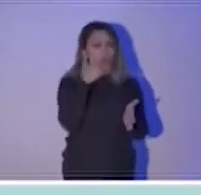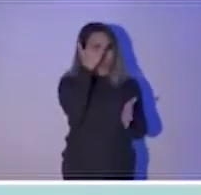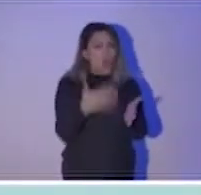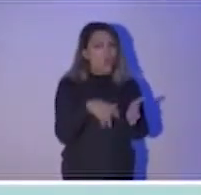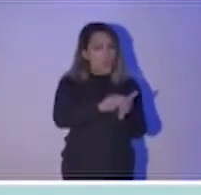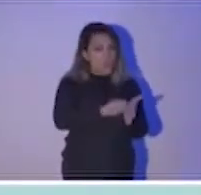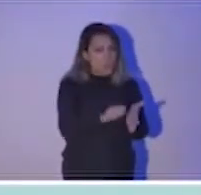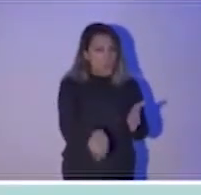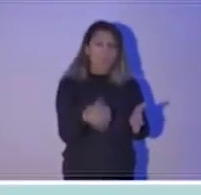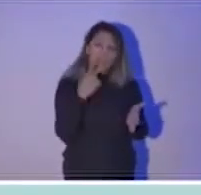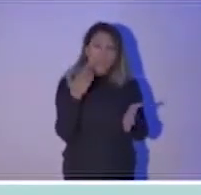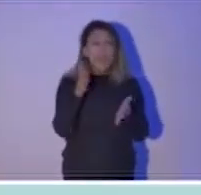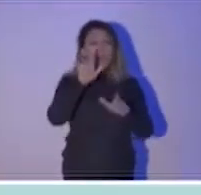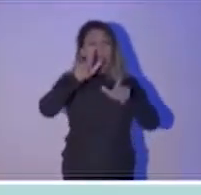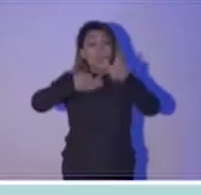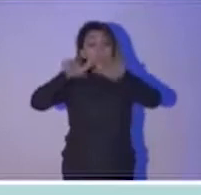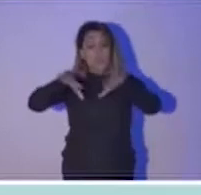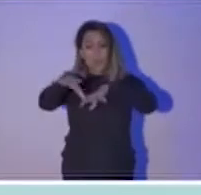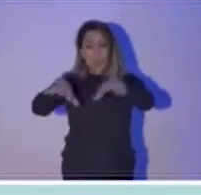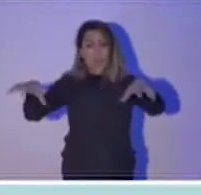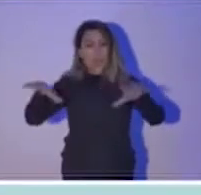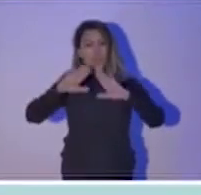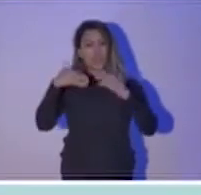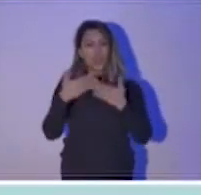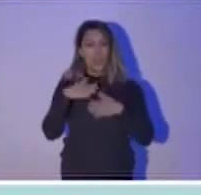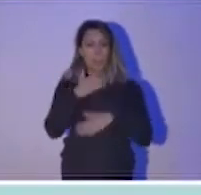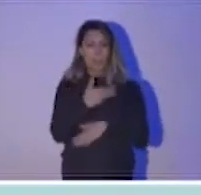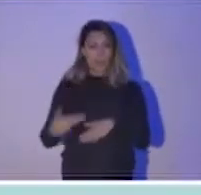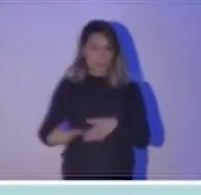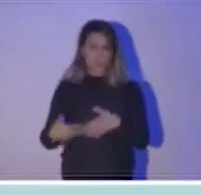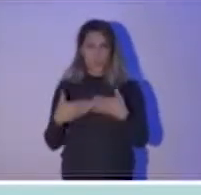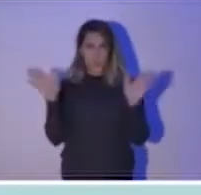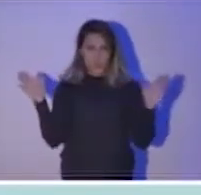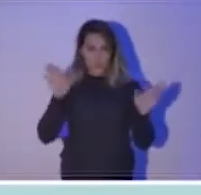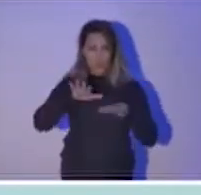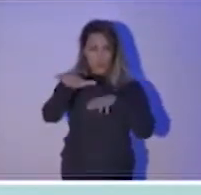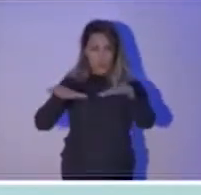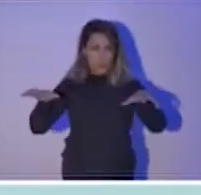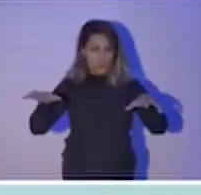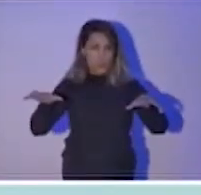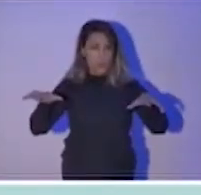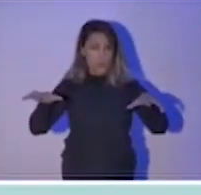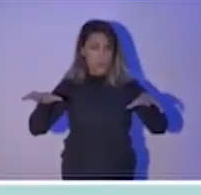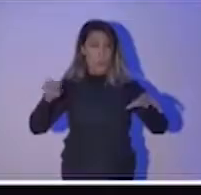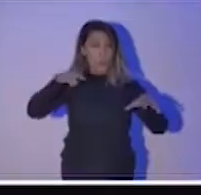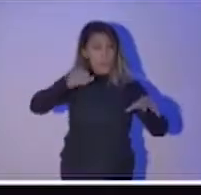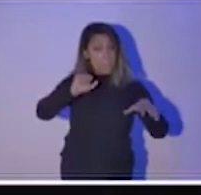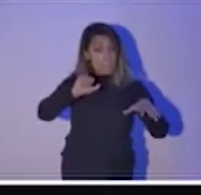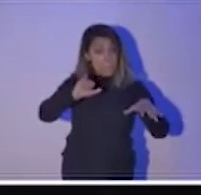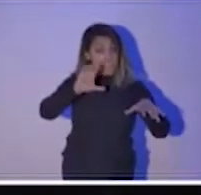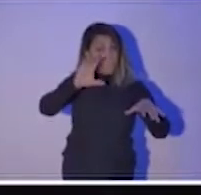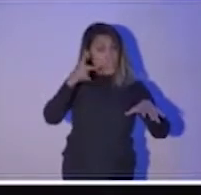pessoas. E ela fala das escolas públicas, a escola, inclusive, na qual ela estudou. E